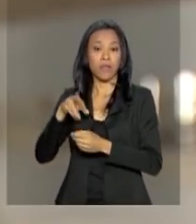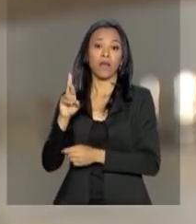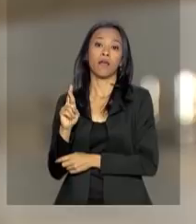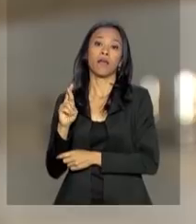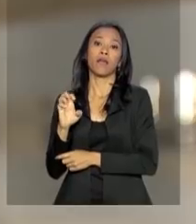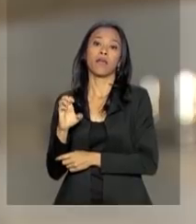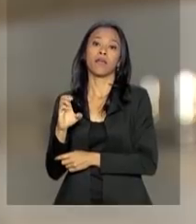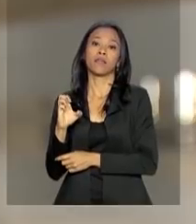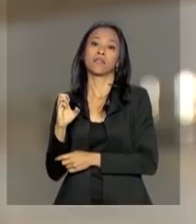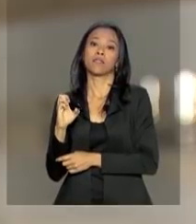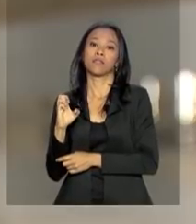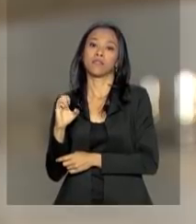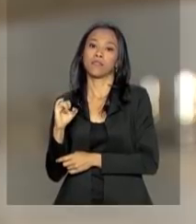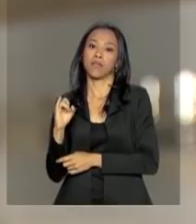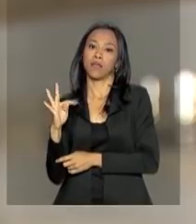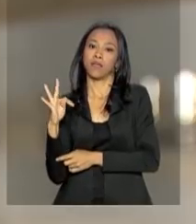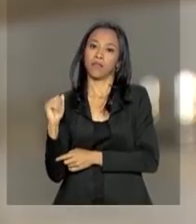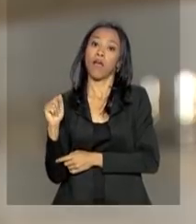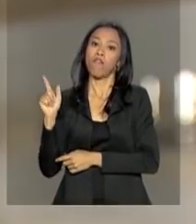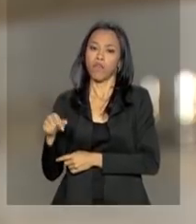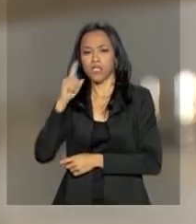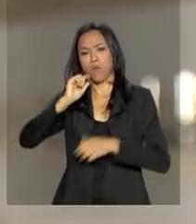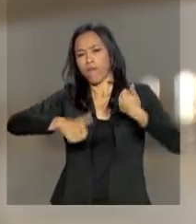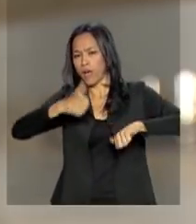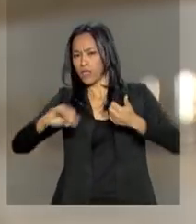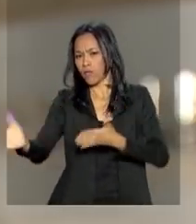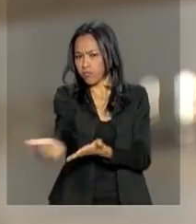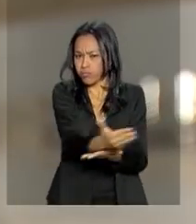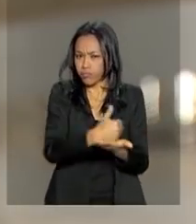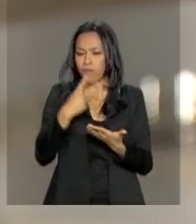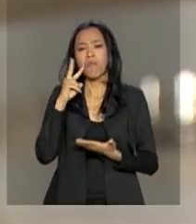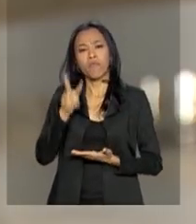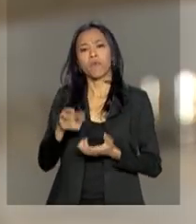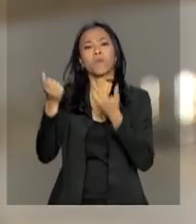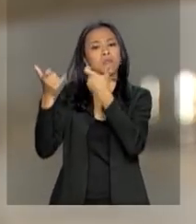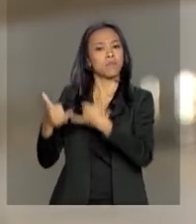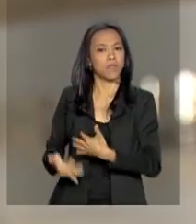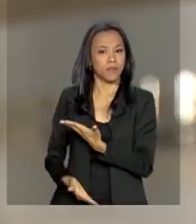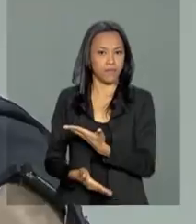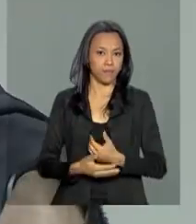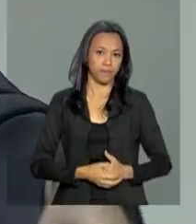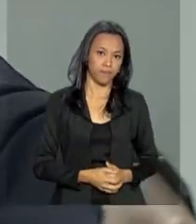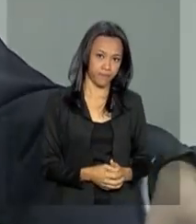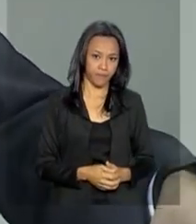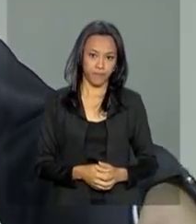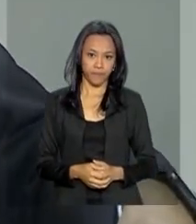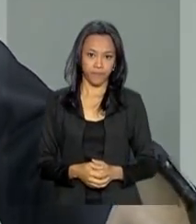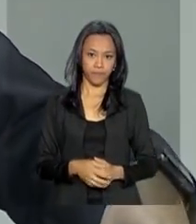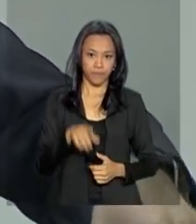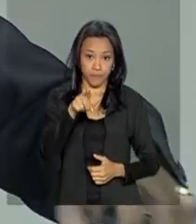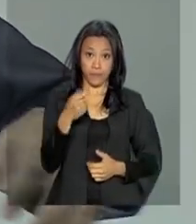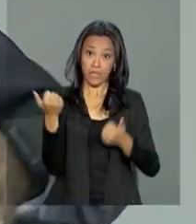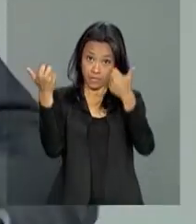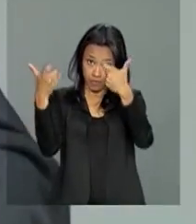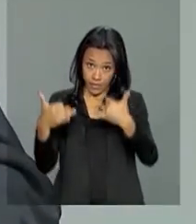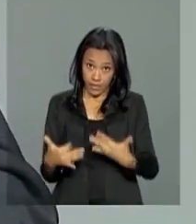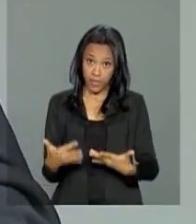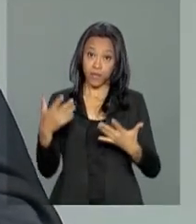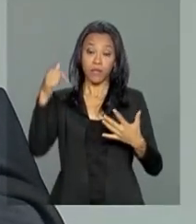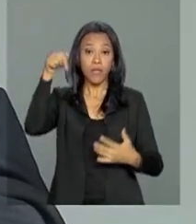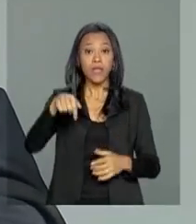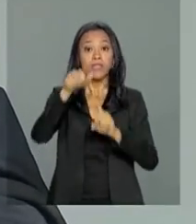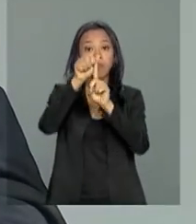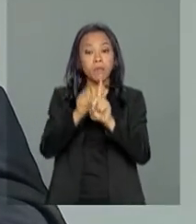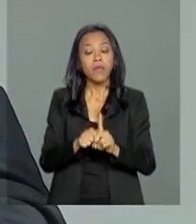fez uma análise do aumento da arrecadação vamos ver o que ele disse neste mês de julho nós